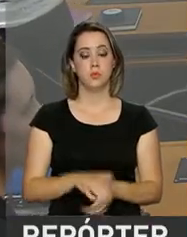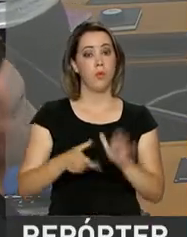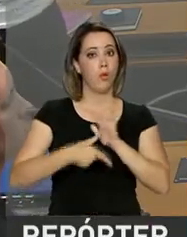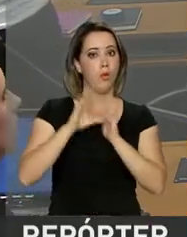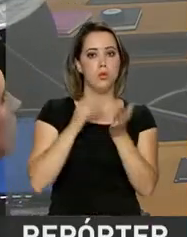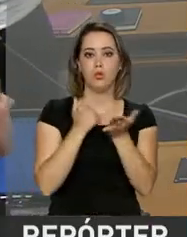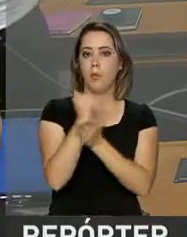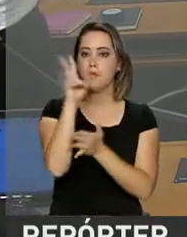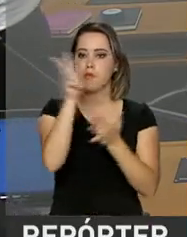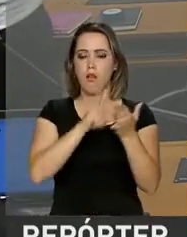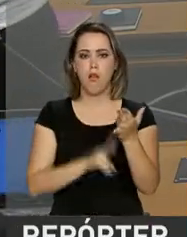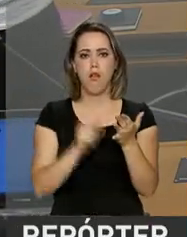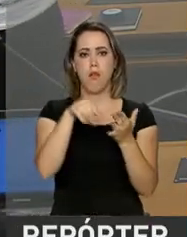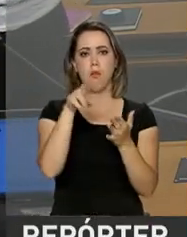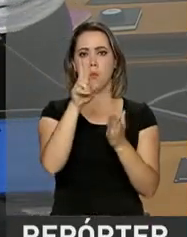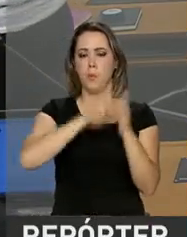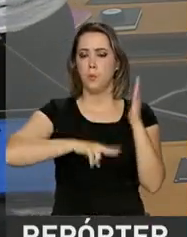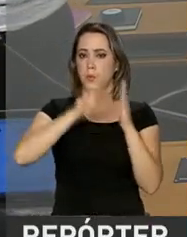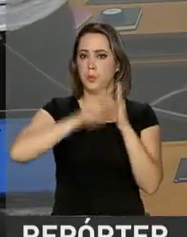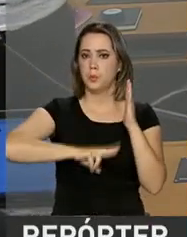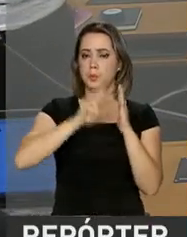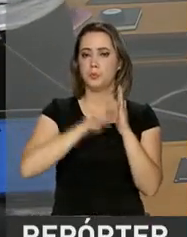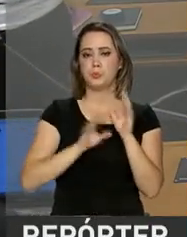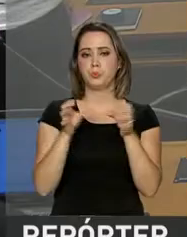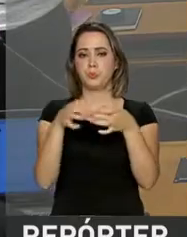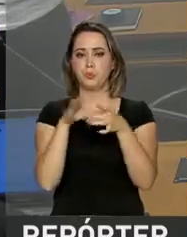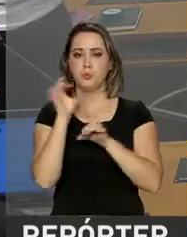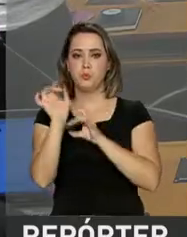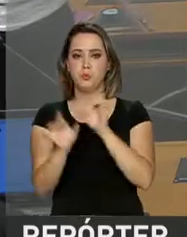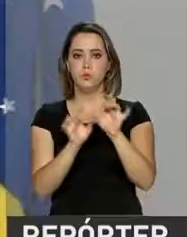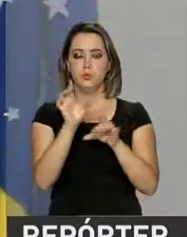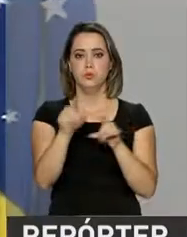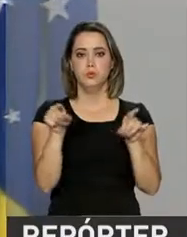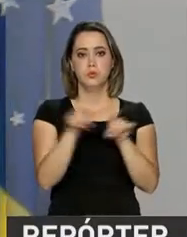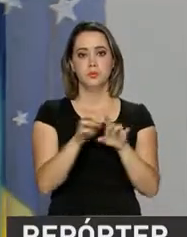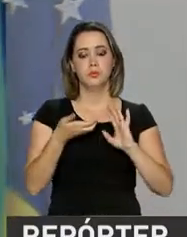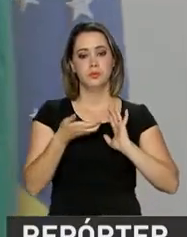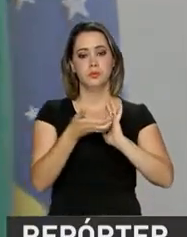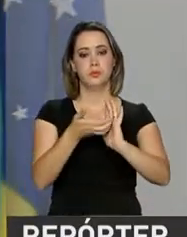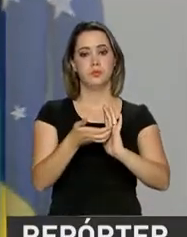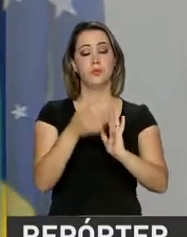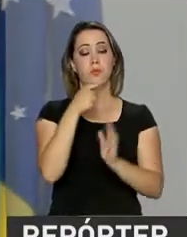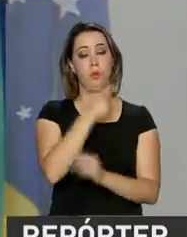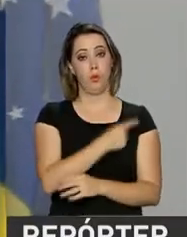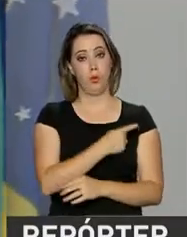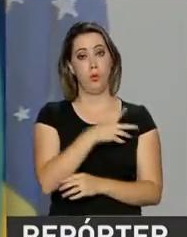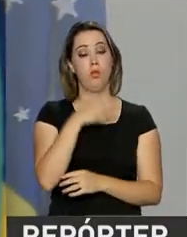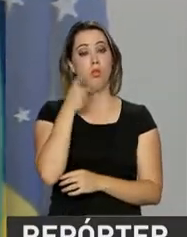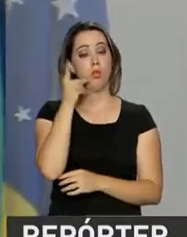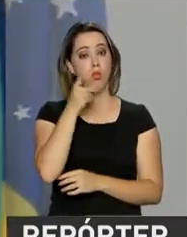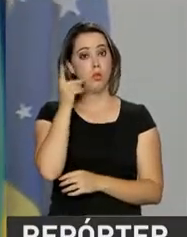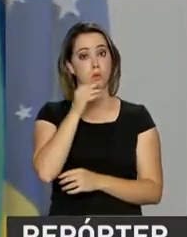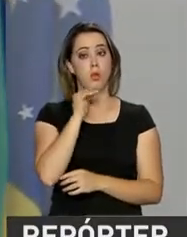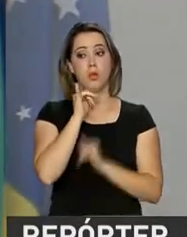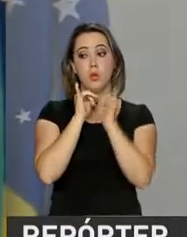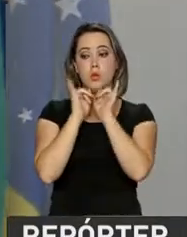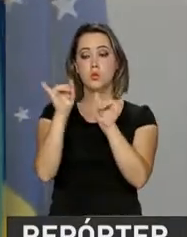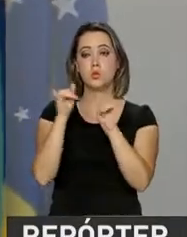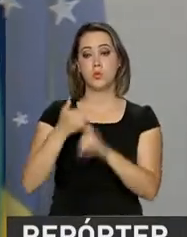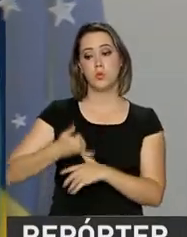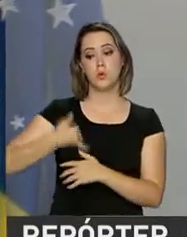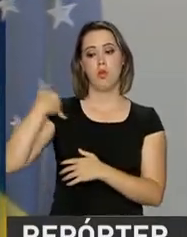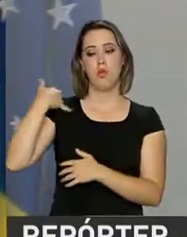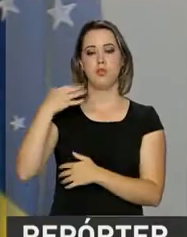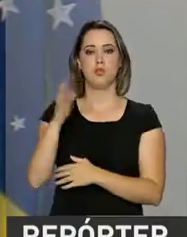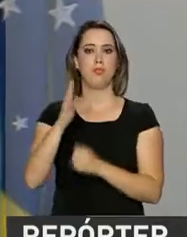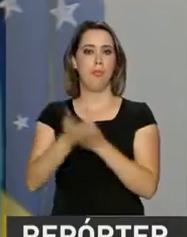Antes de começar a ler o relatório da reforma da Previdência na Comissão Especial da Câmara, o deputado Arthur Maia anunciou uma idade mínima para policiais